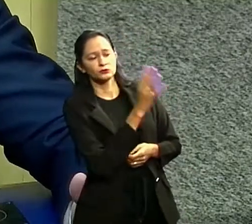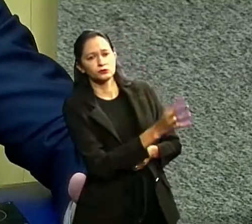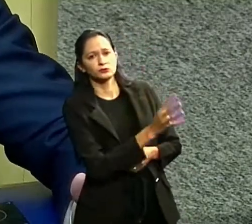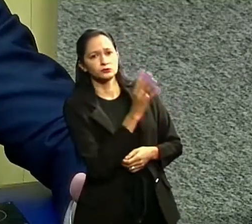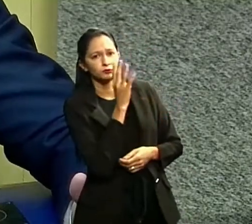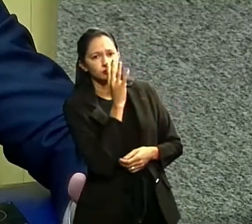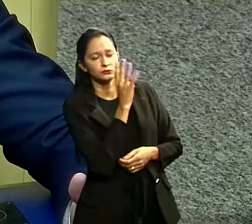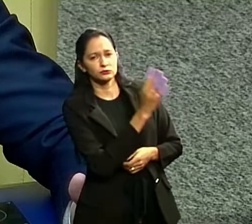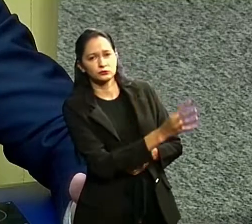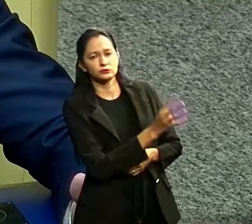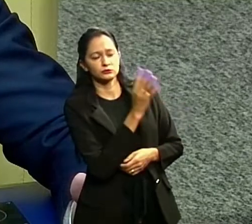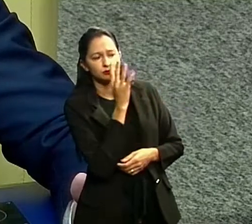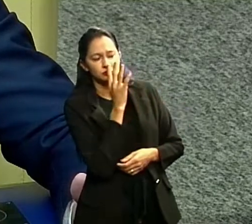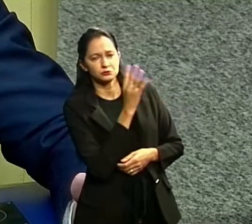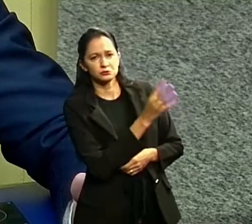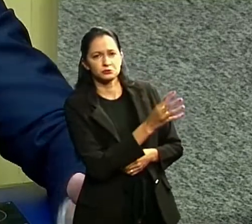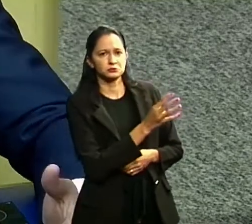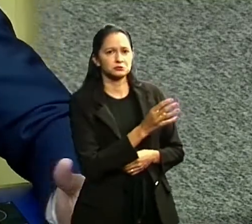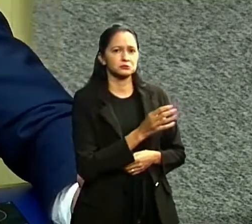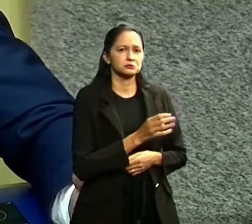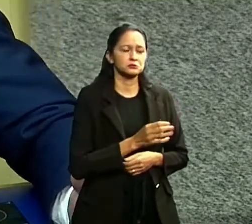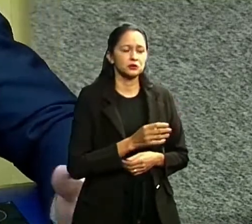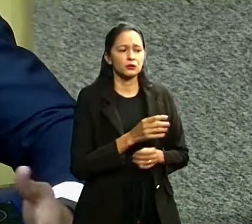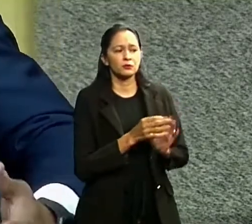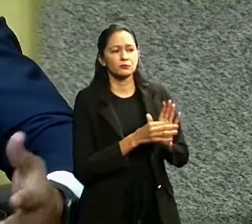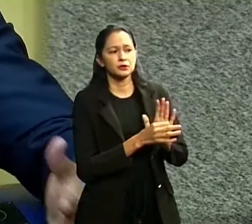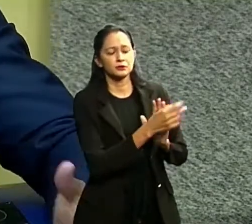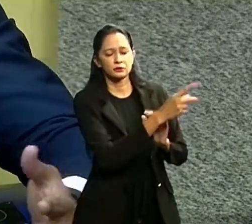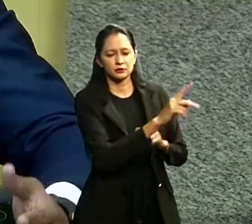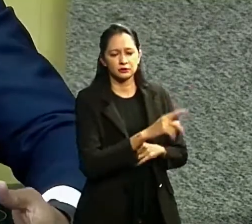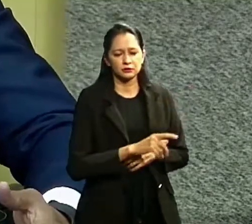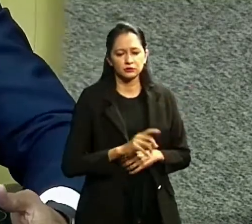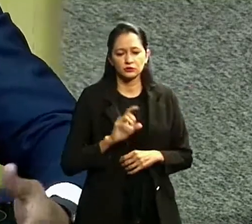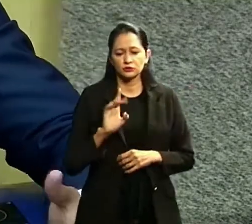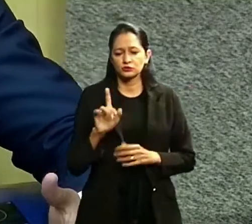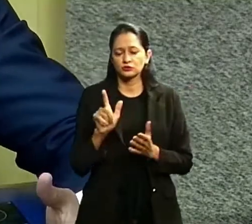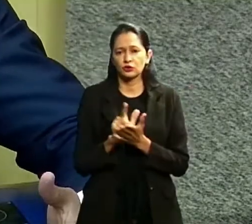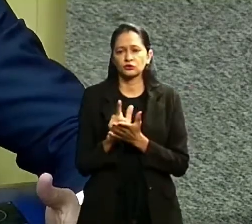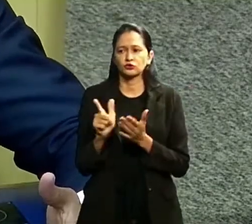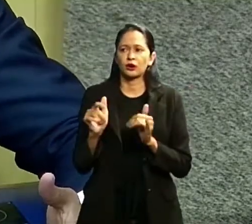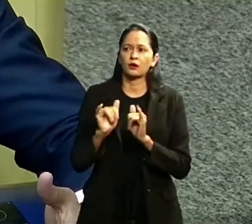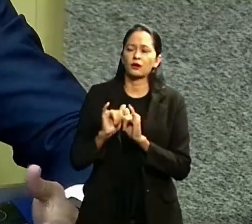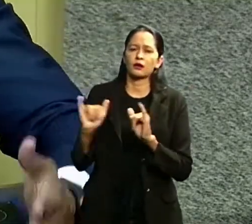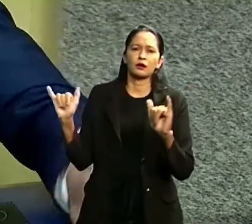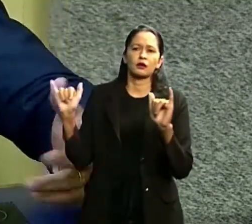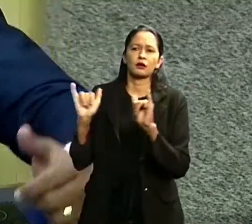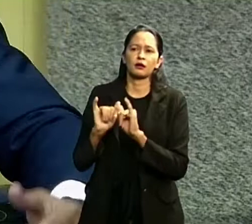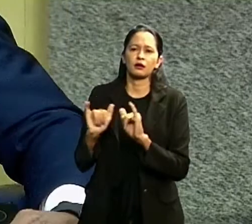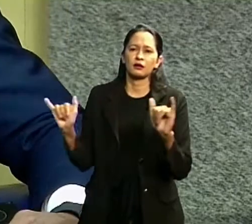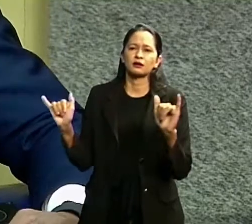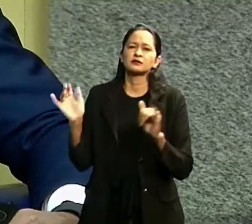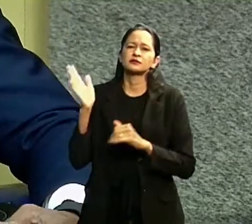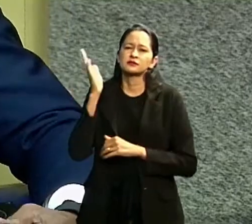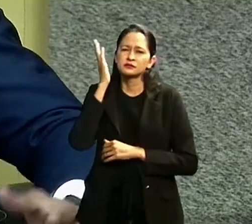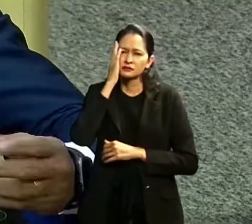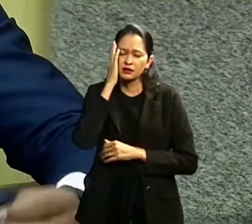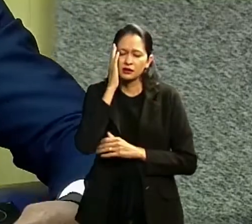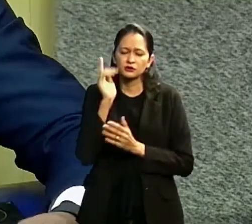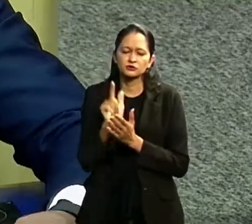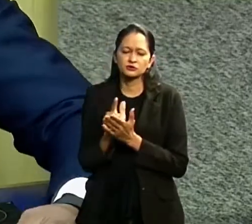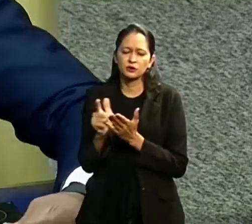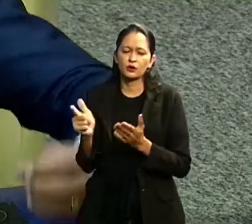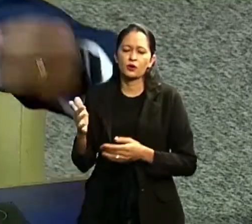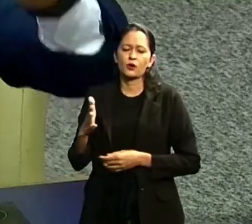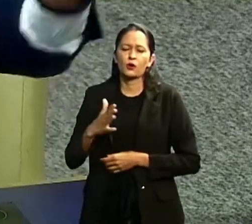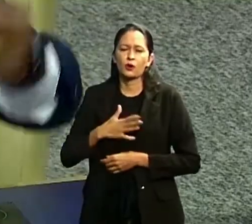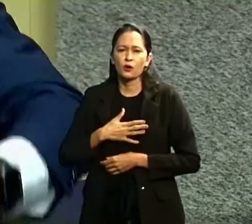fazer um juízo de valor pelas divulgações que a mídia passa. Nós sabemos que a mídia é sensacionalista,